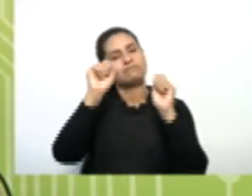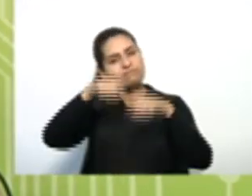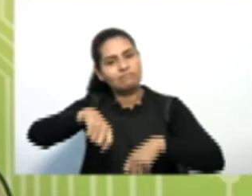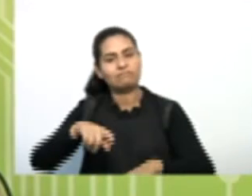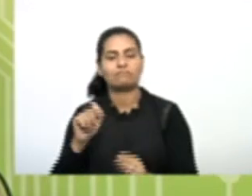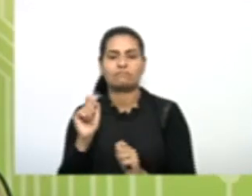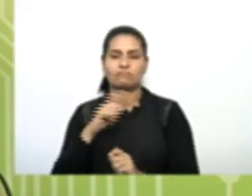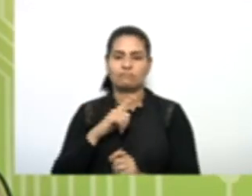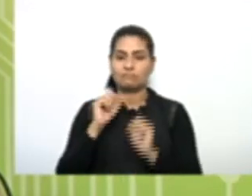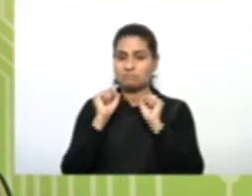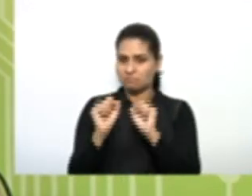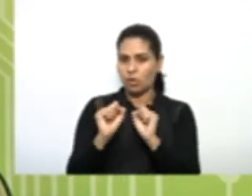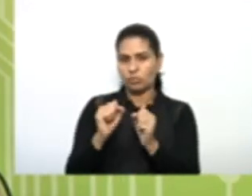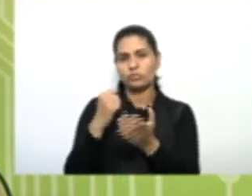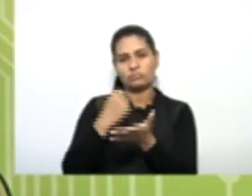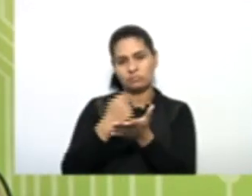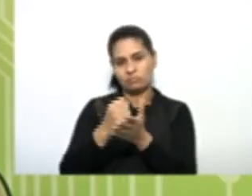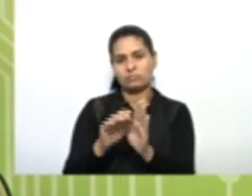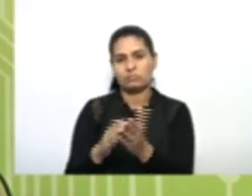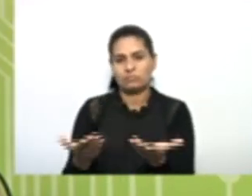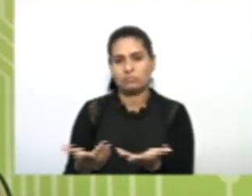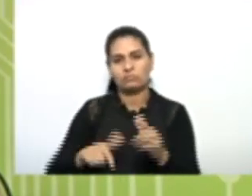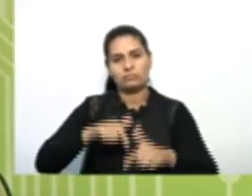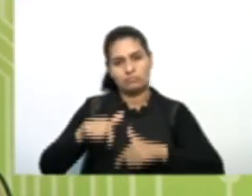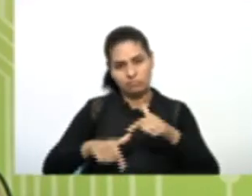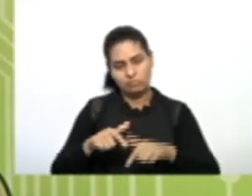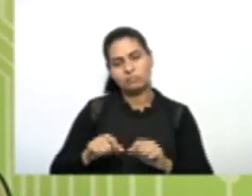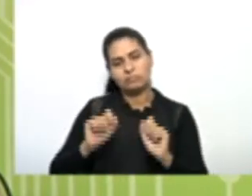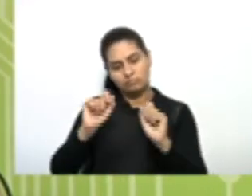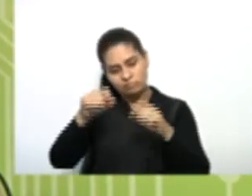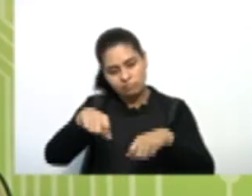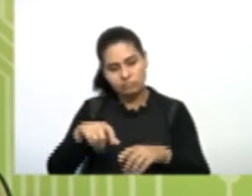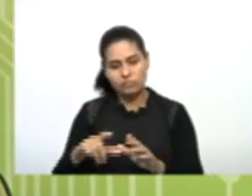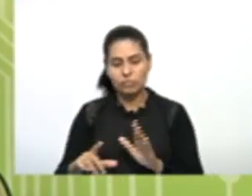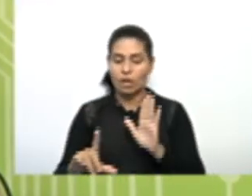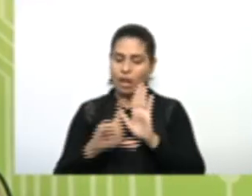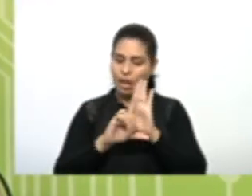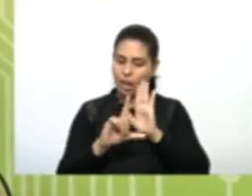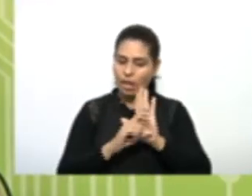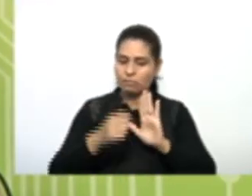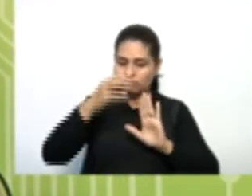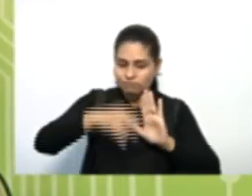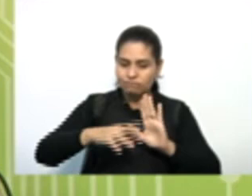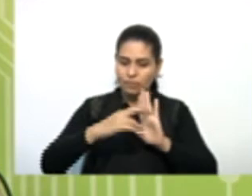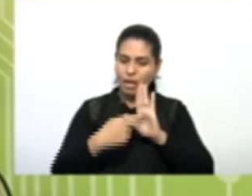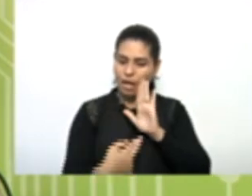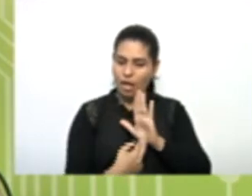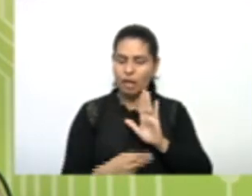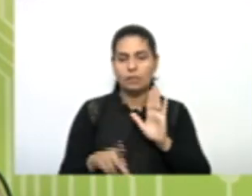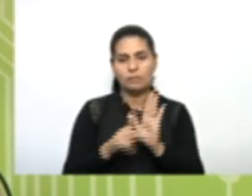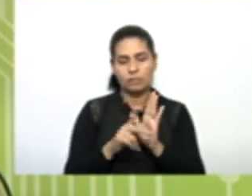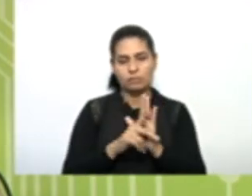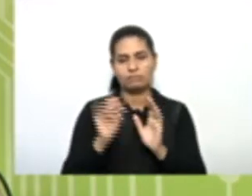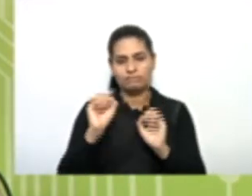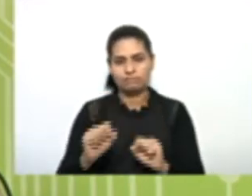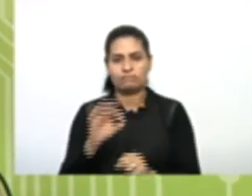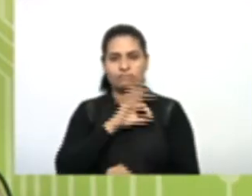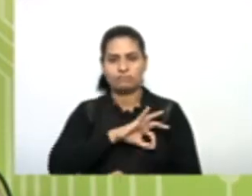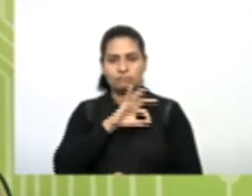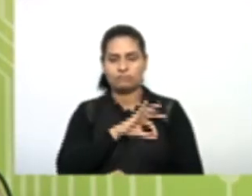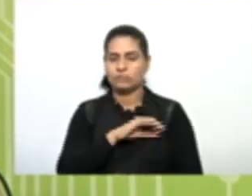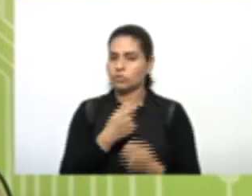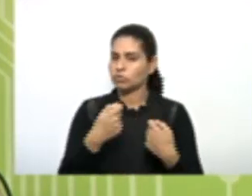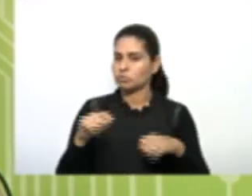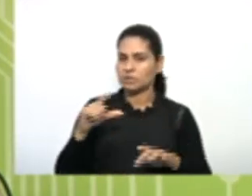sim devem, né, ter carteira assinada, como manda a CLT, eles podem receber salários e essas pessoas não